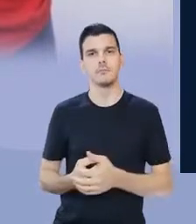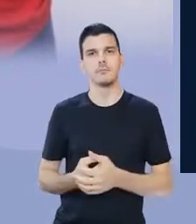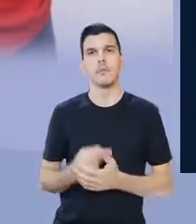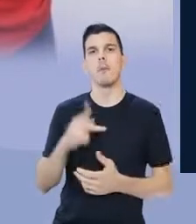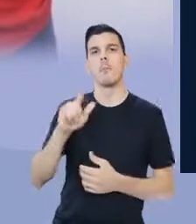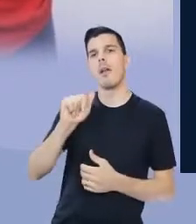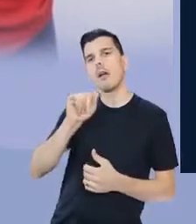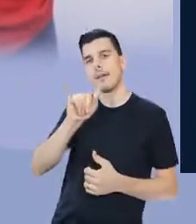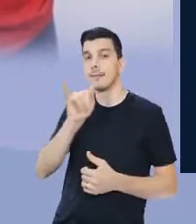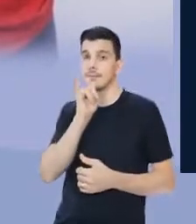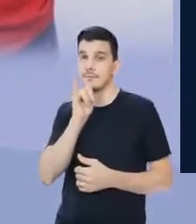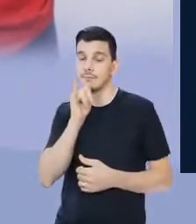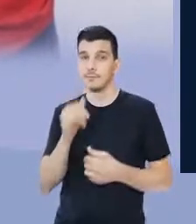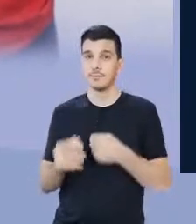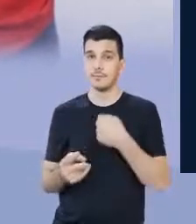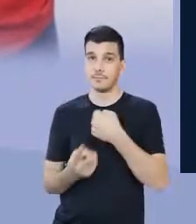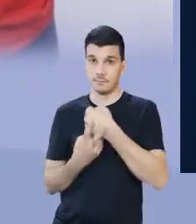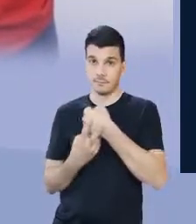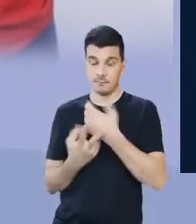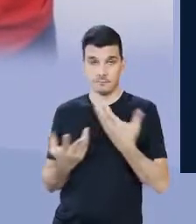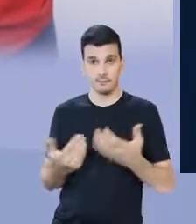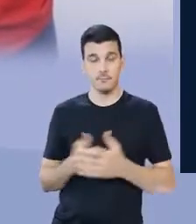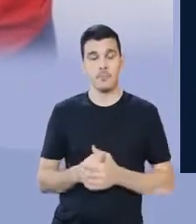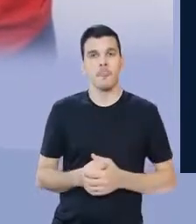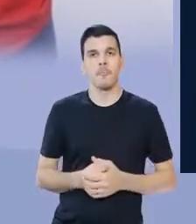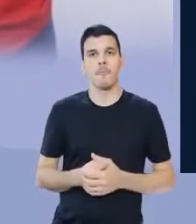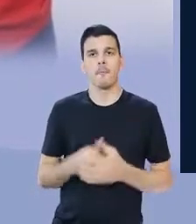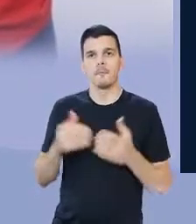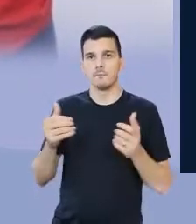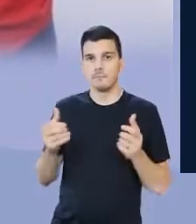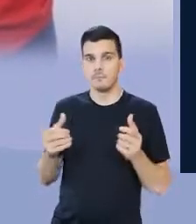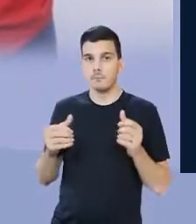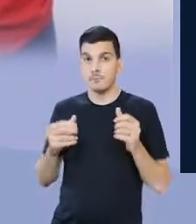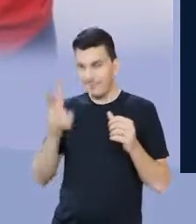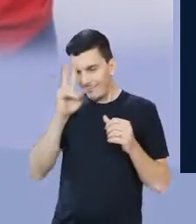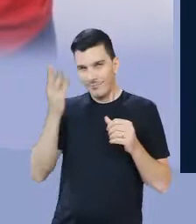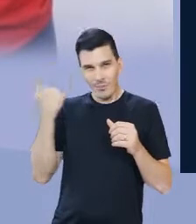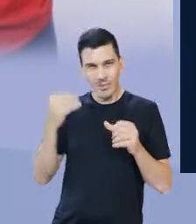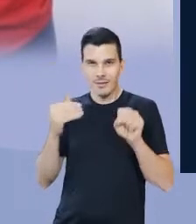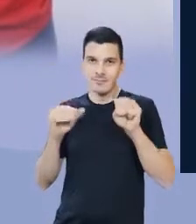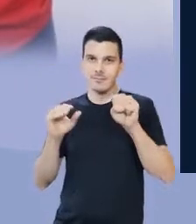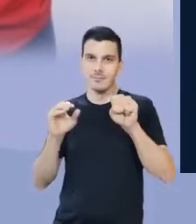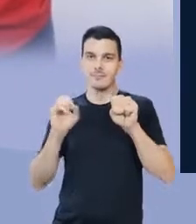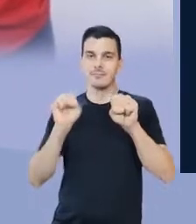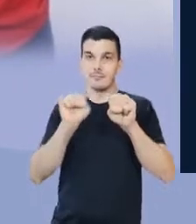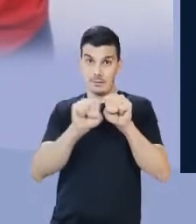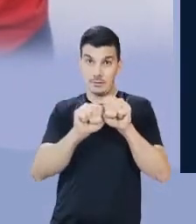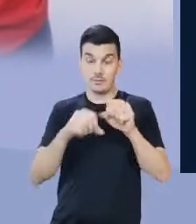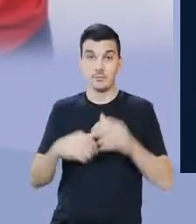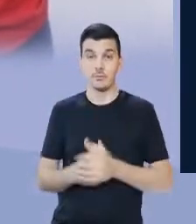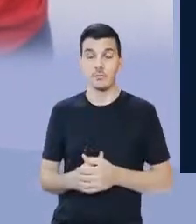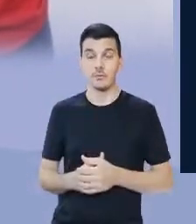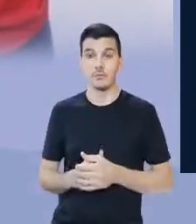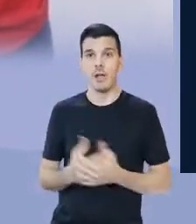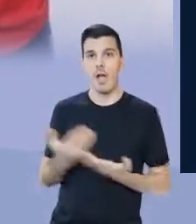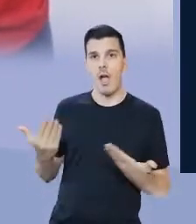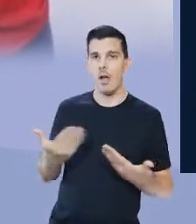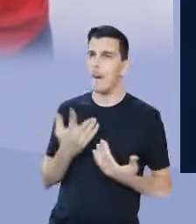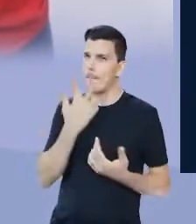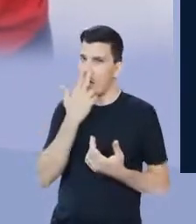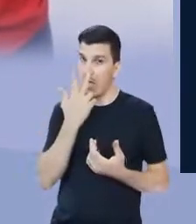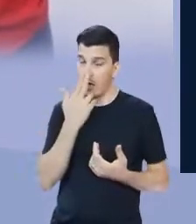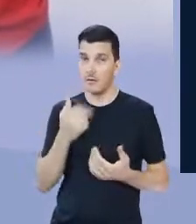Olha o verbo play. Lembra aquela regra que eu falei com vocês de acrescentar o S lá no presente simples? Aqui, no passado, é uma